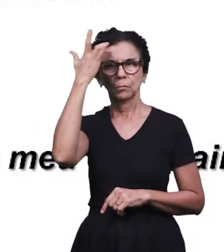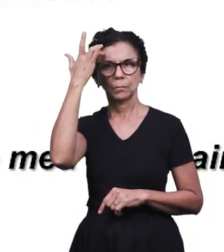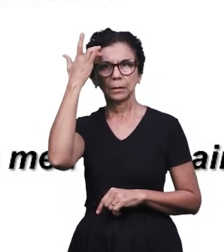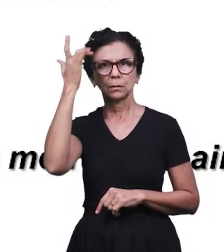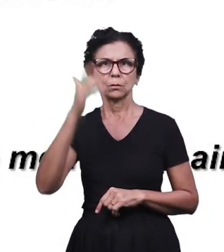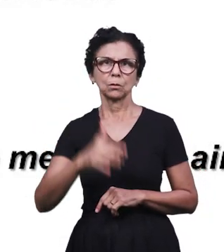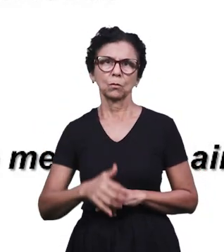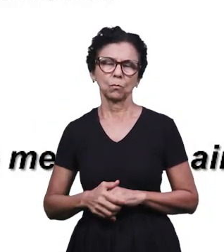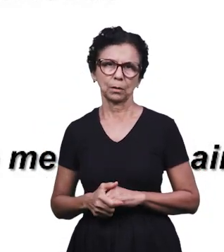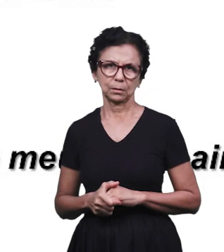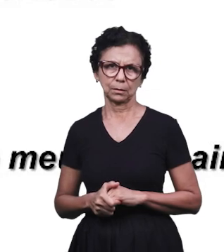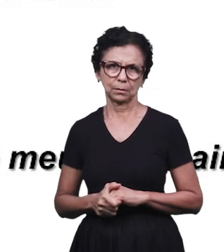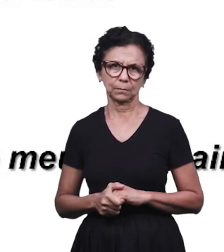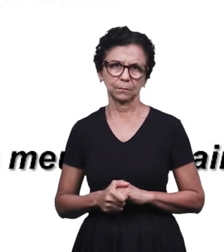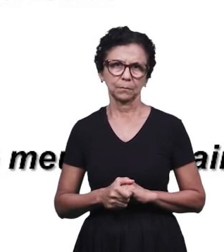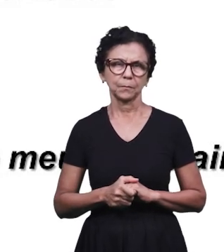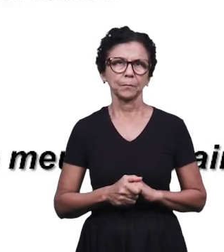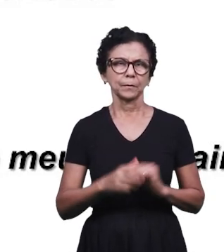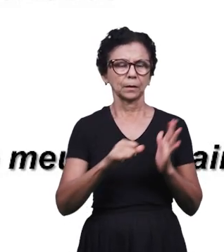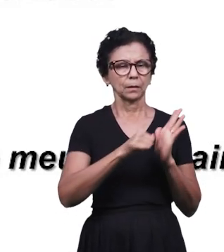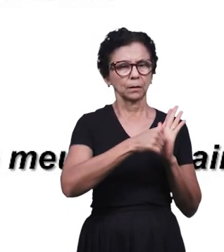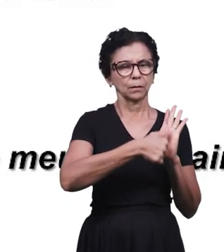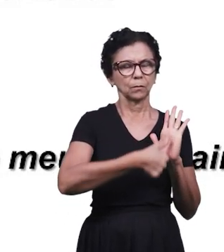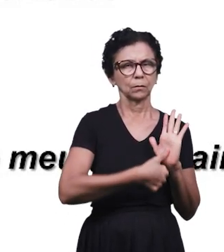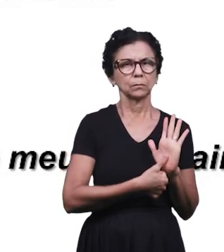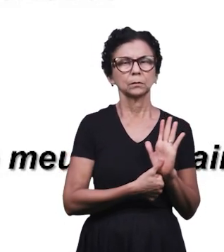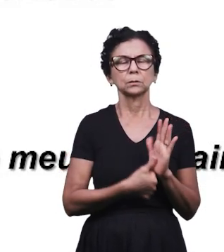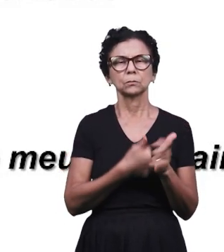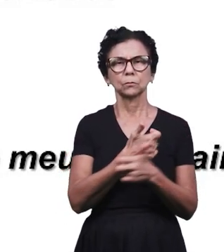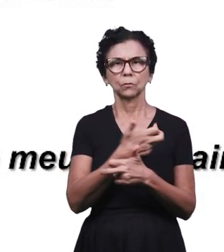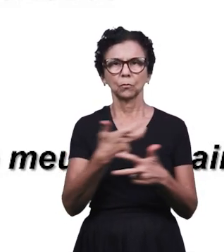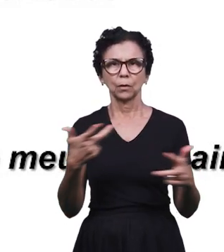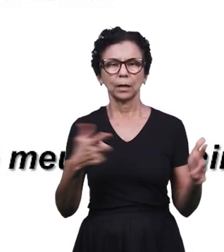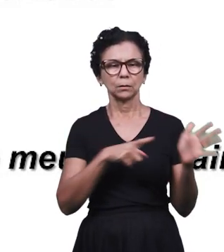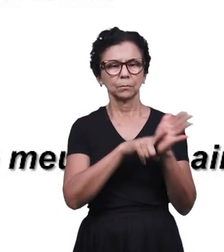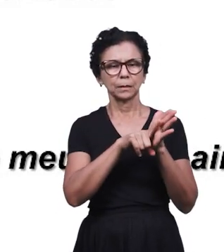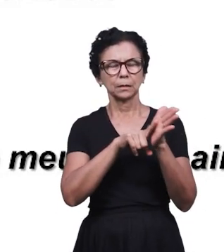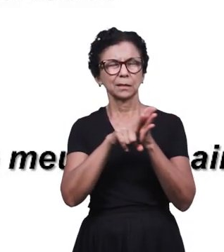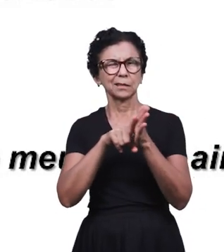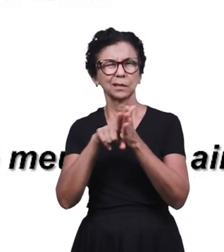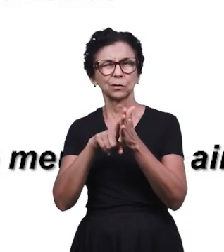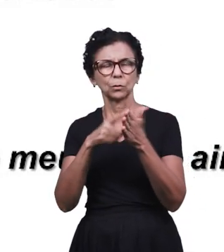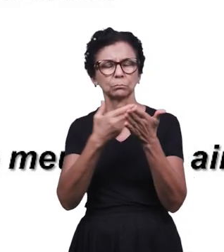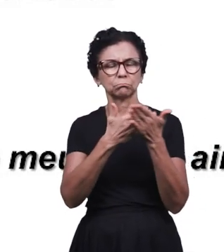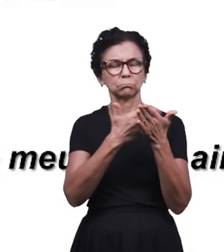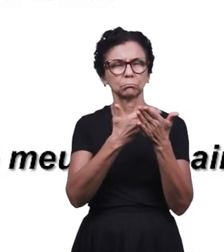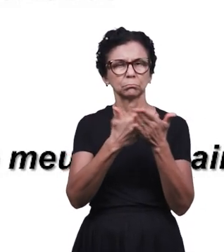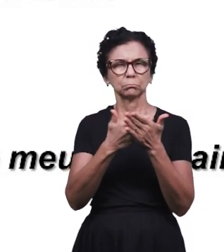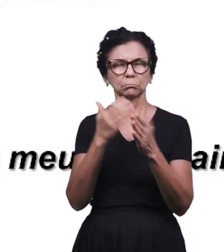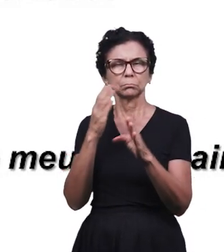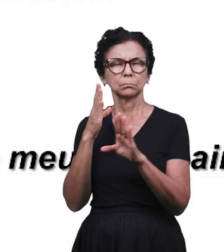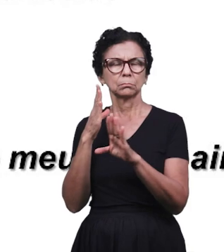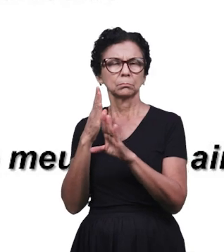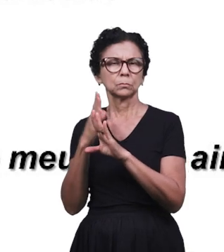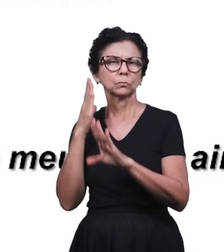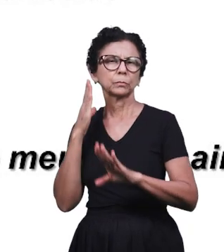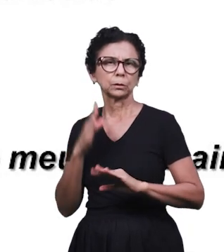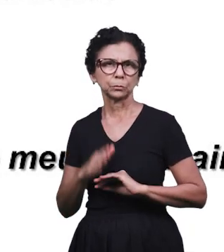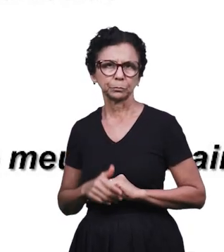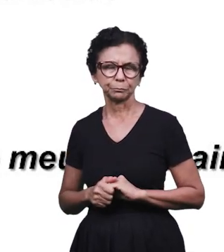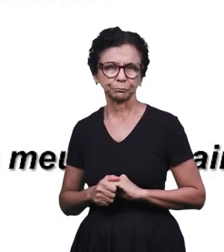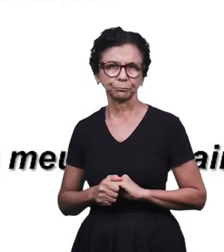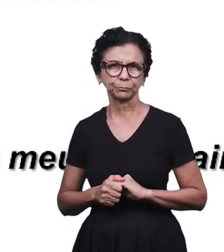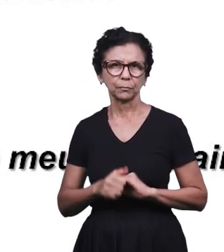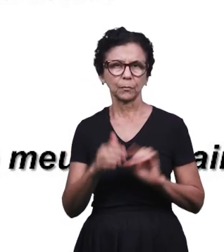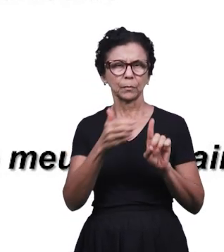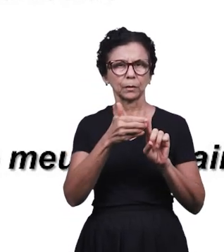por John Landon Down e outros pesquisadores na sua sequência vieram estudando. O que é importante entender